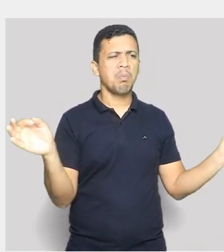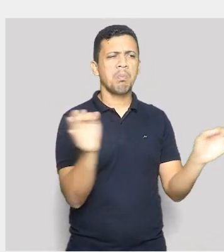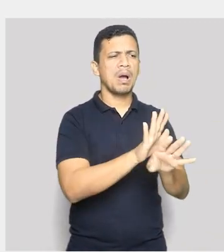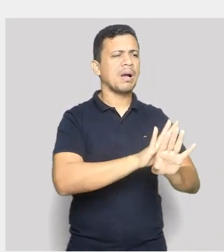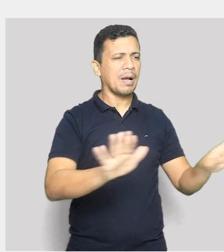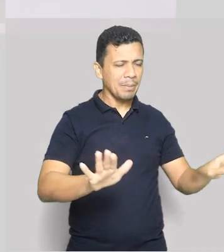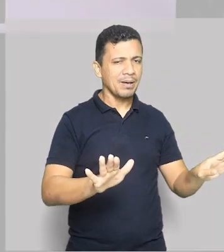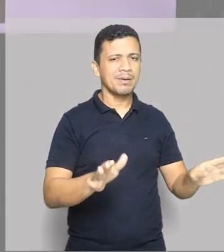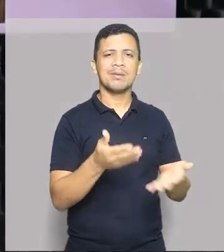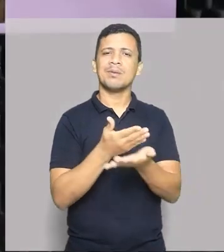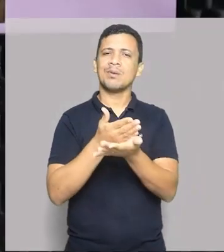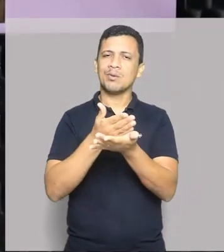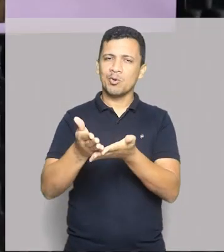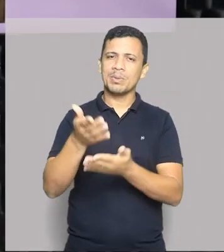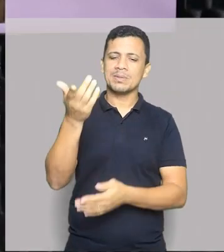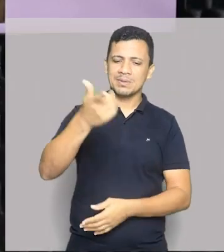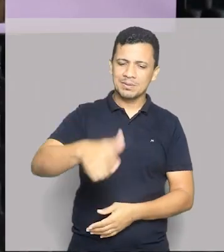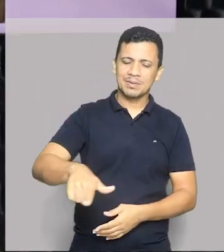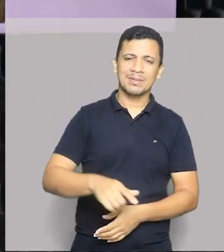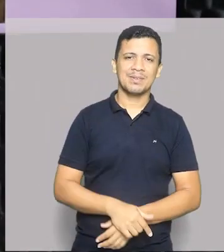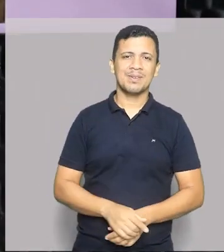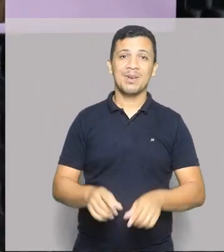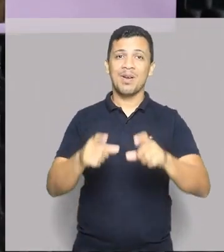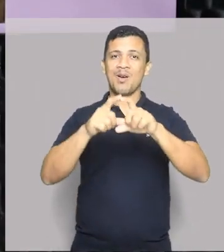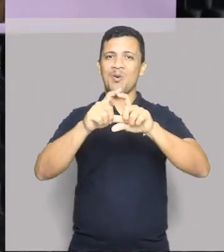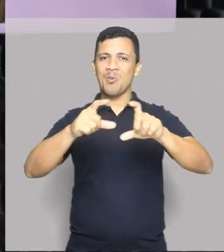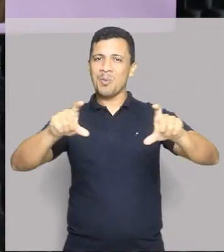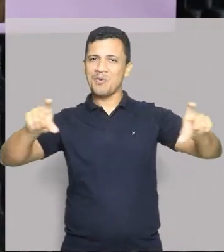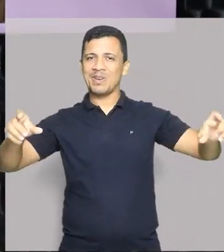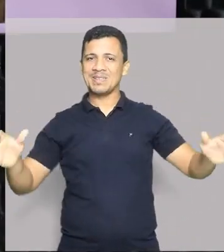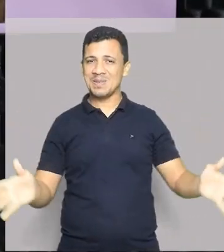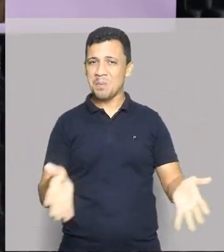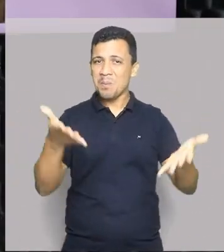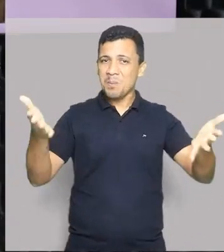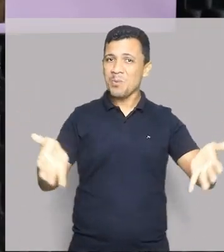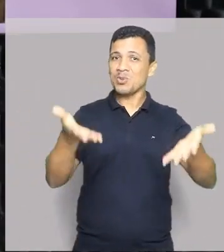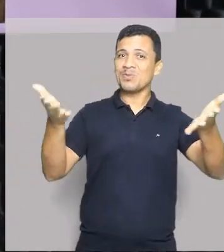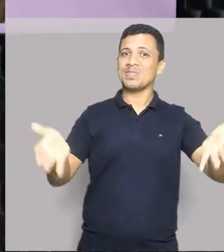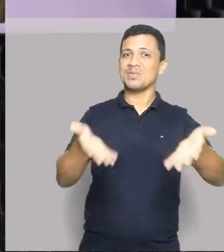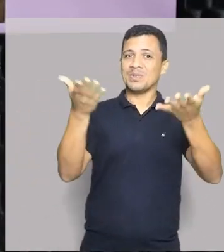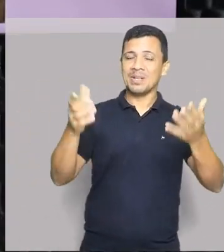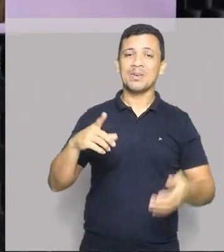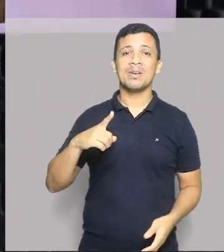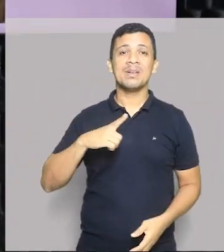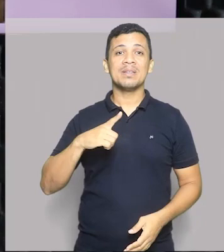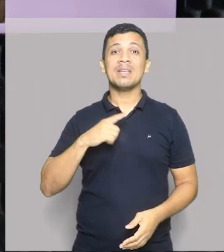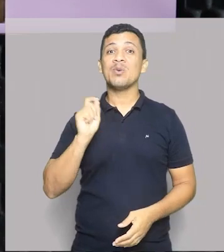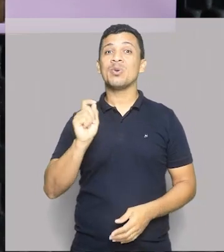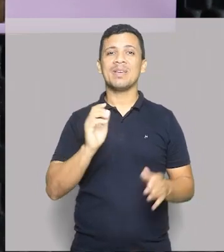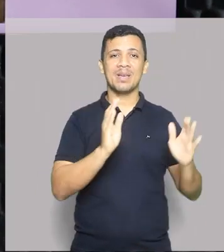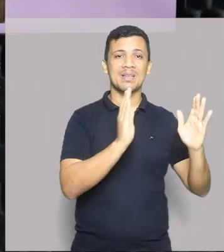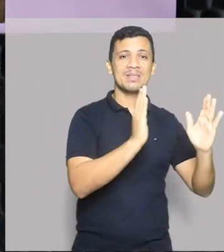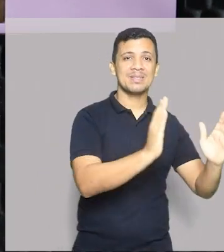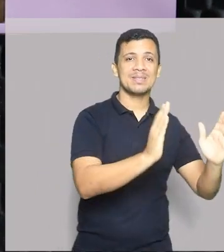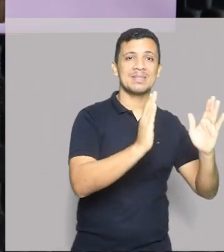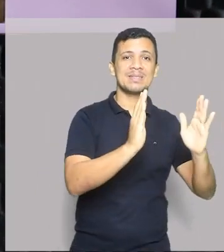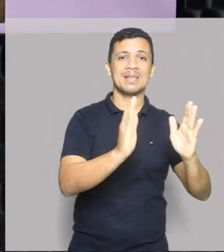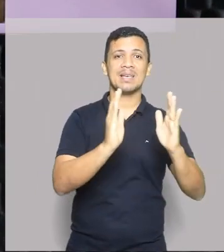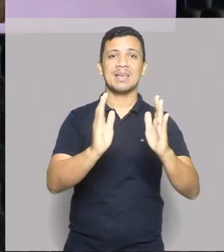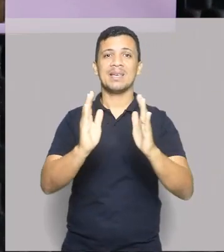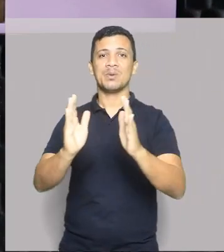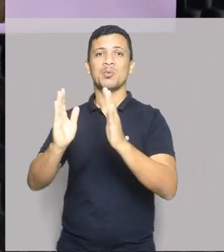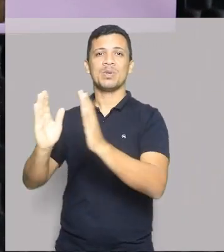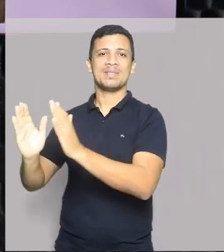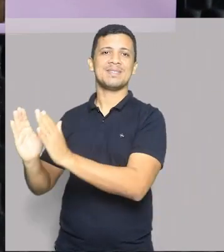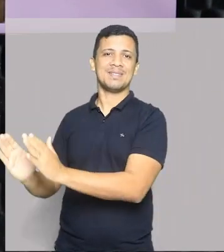recomeça. Tá? Uma frase motivacional. E você vê uma sequência, certo? Você vê uma